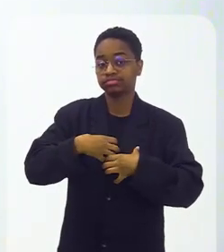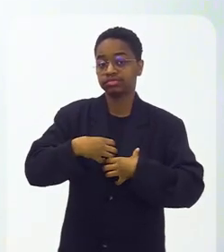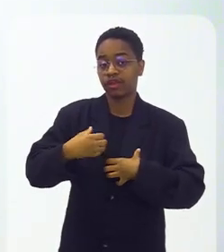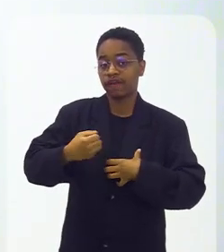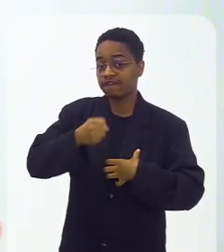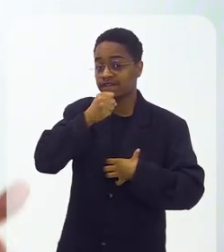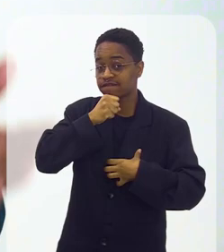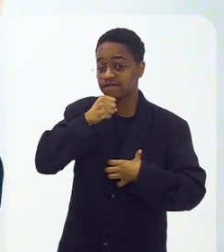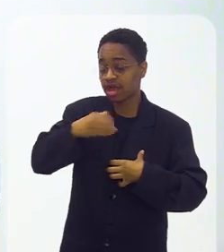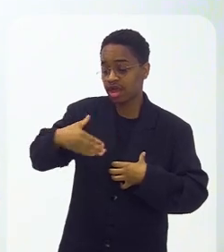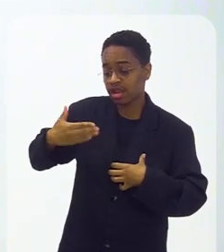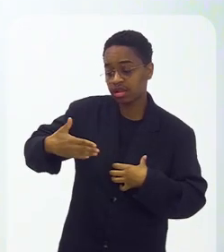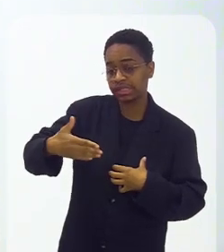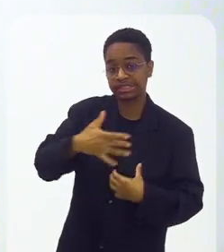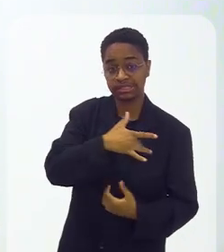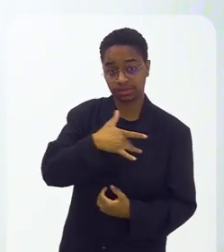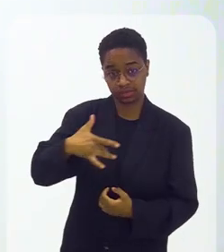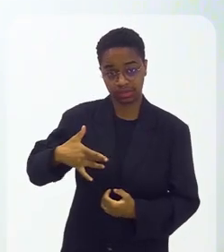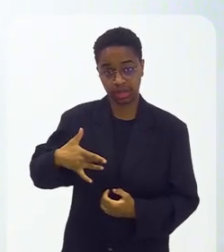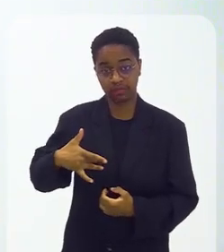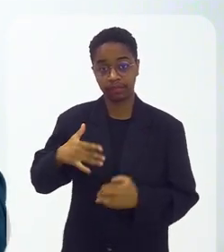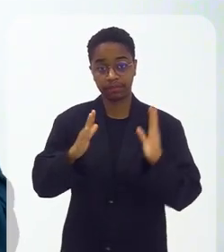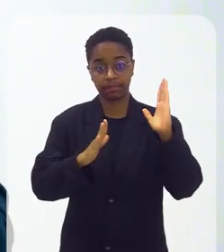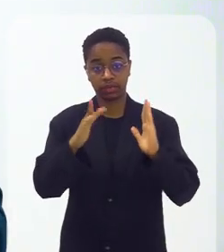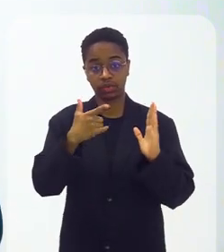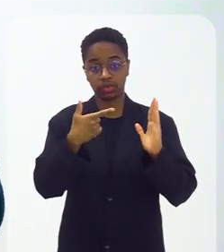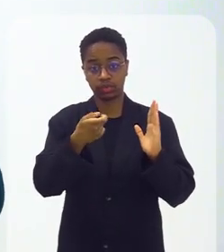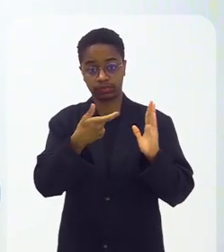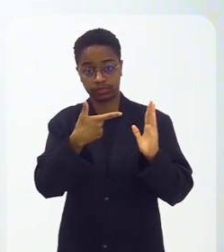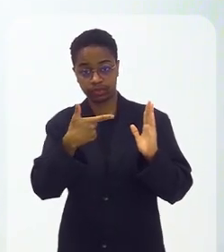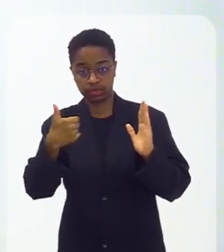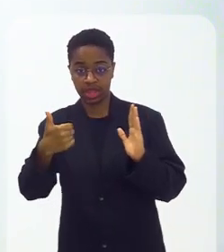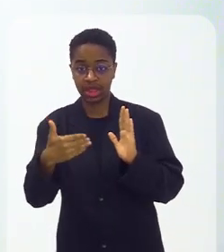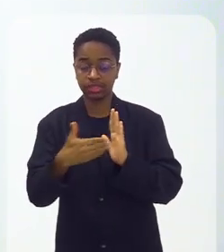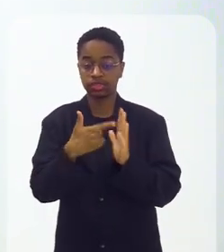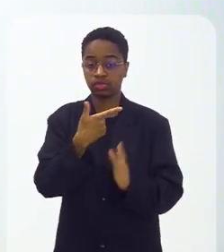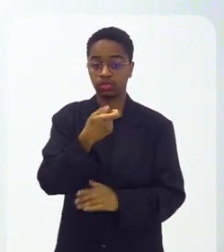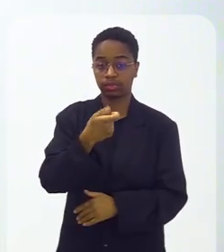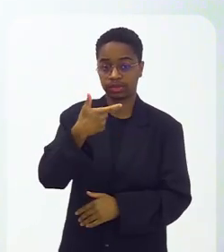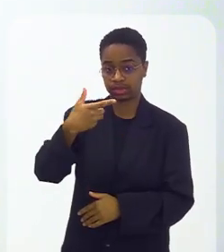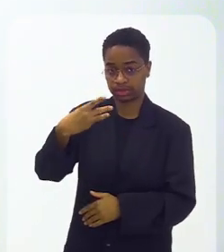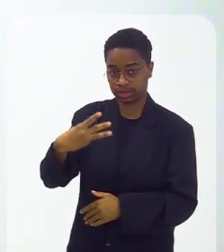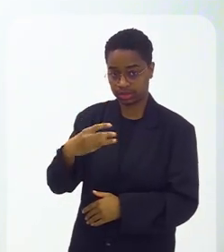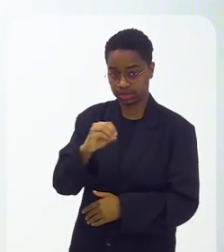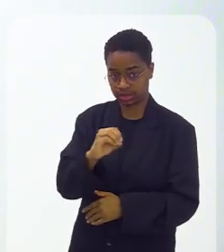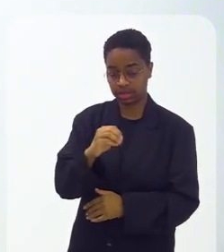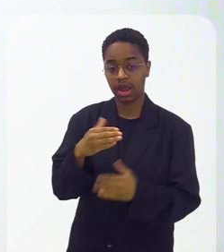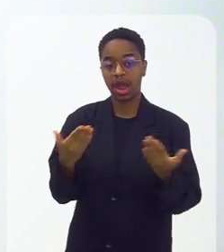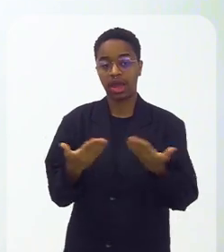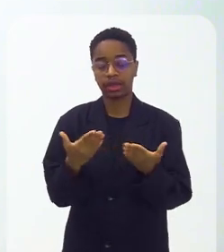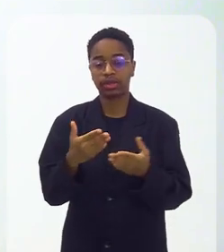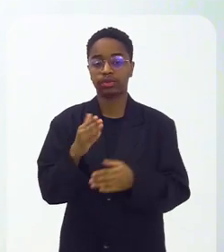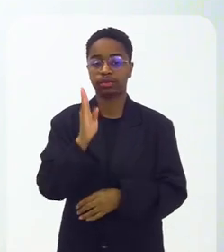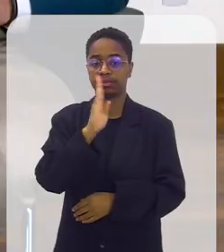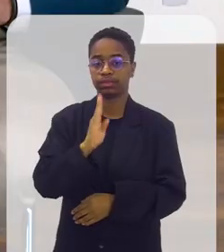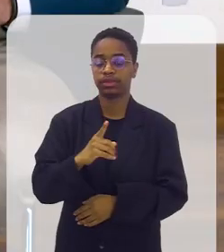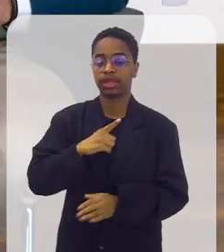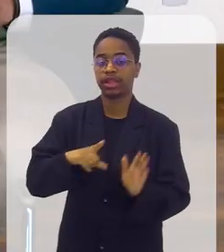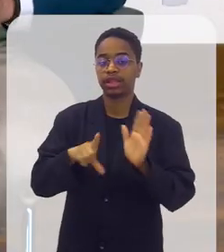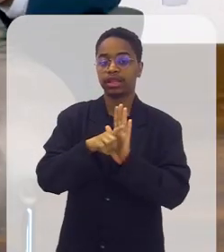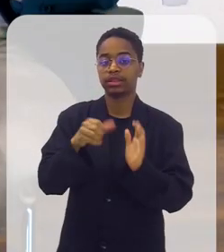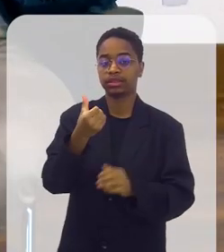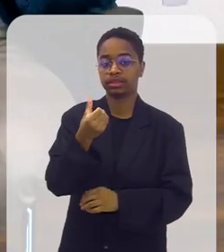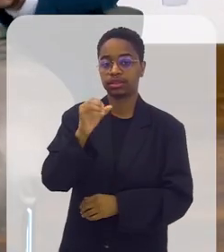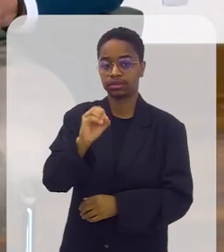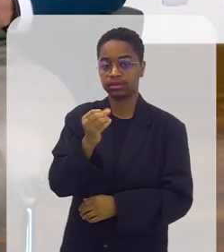saudável das Nações Unidas de 2021 até 2030. E nós temos no Brasil, né, a Lei 10.741 de